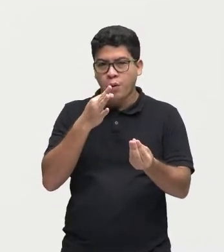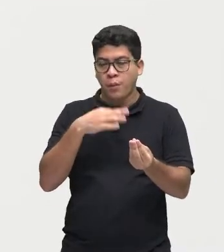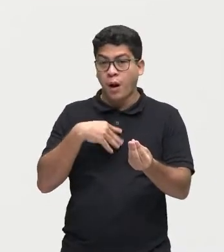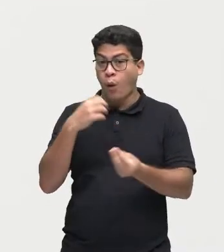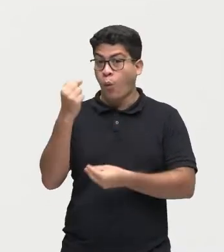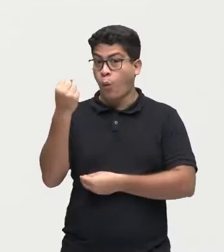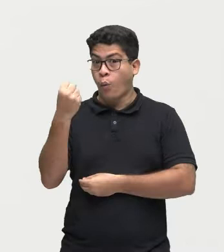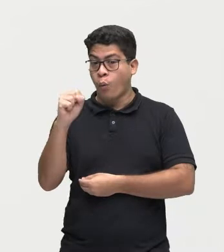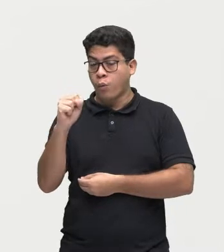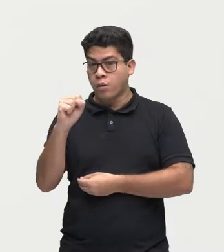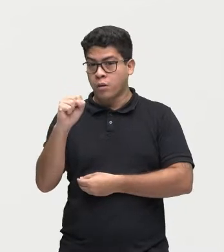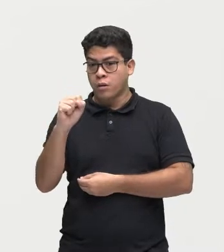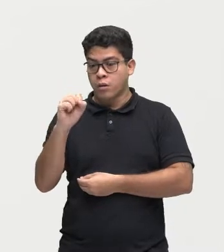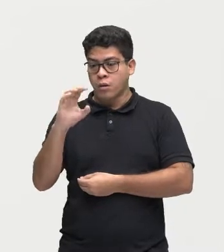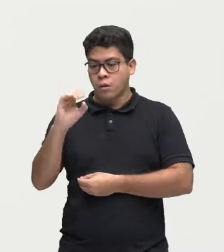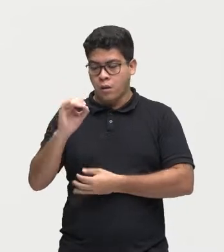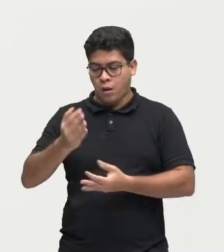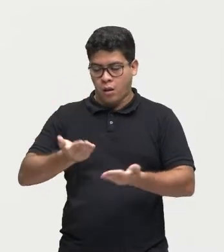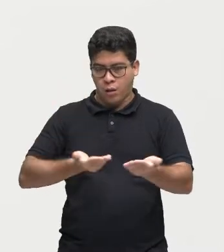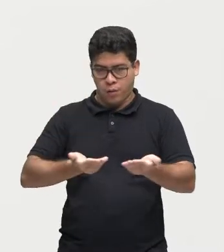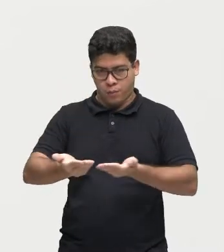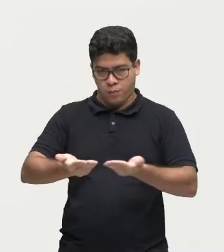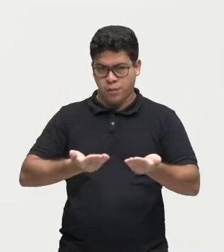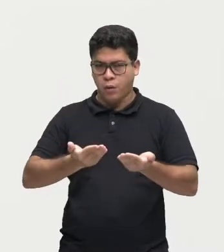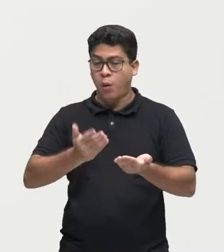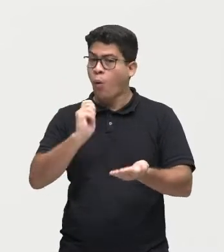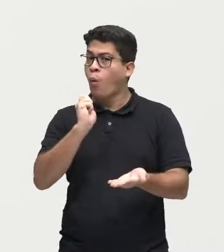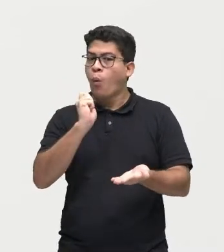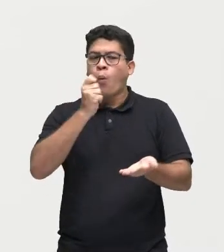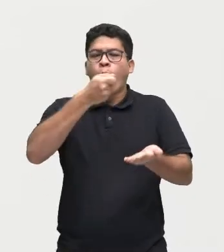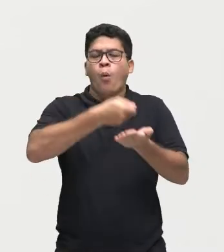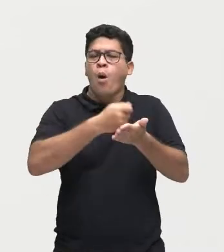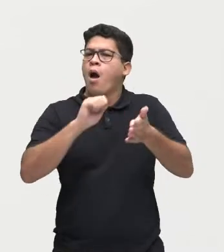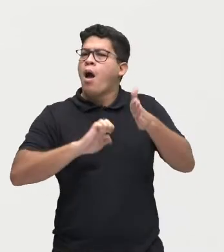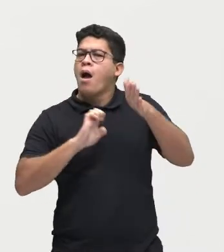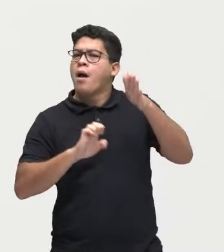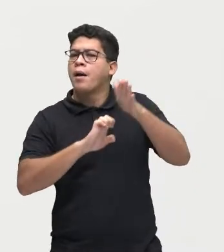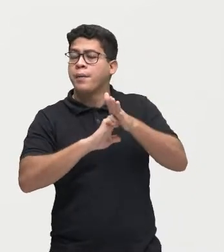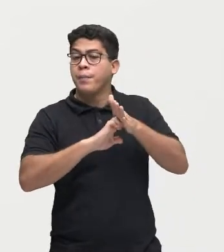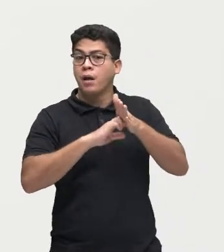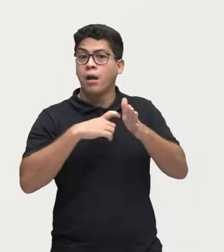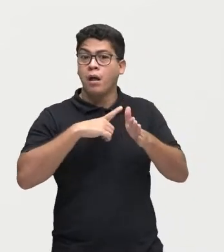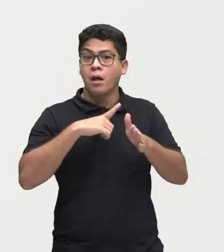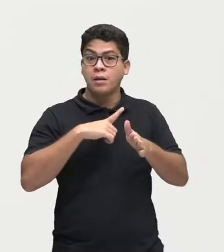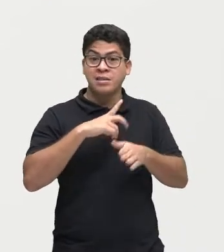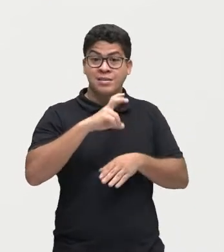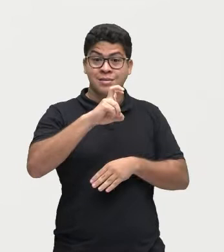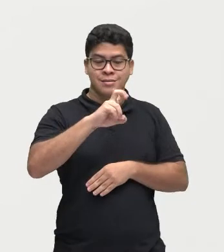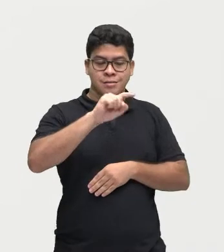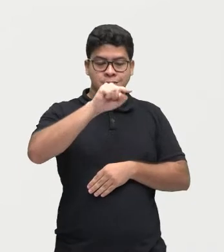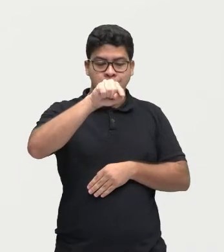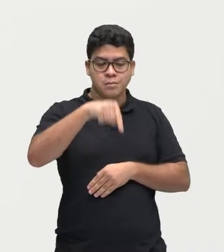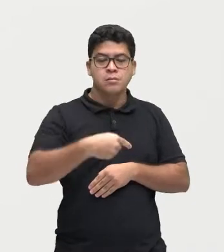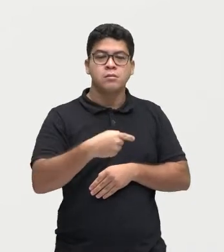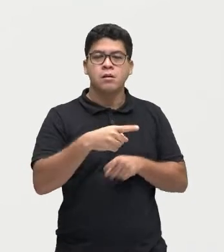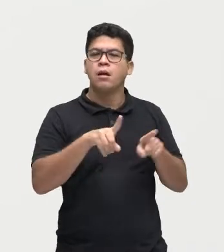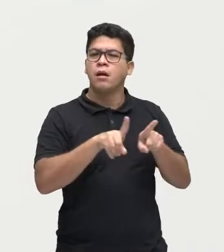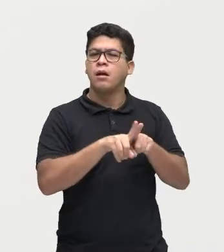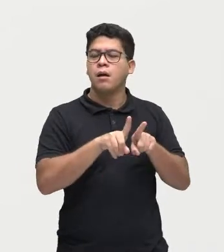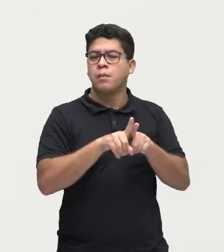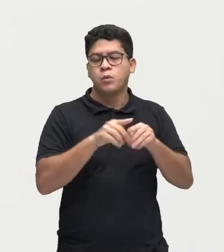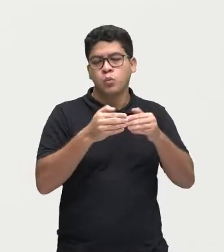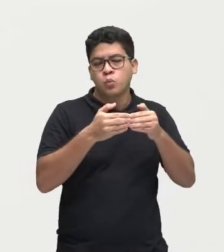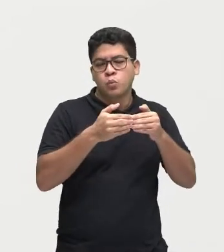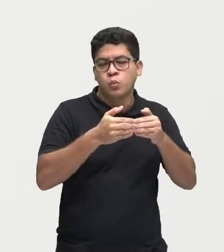preço que essa empresa paga para fornecer essa refeição durante 120 dias é de R$5.000. Vamos